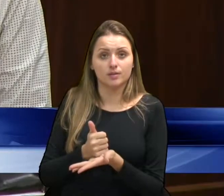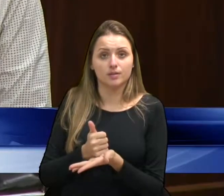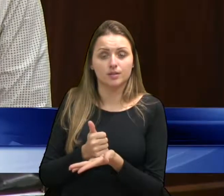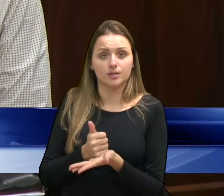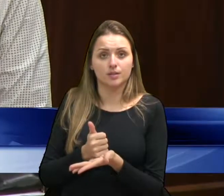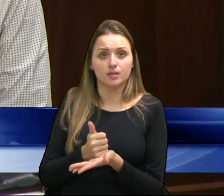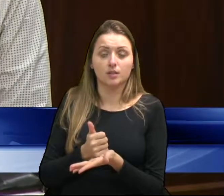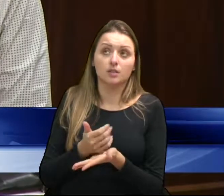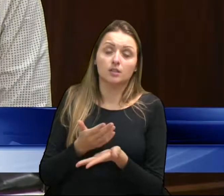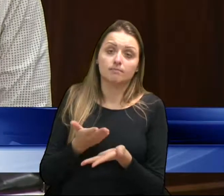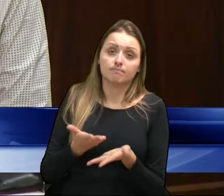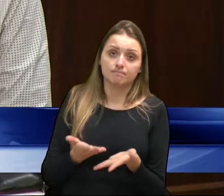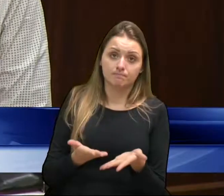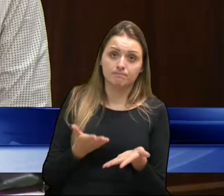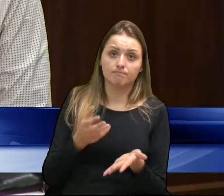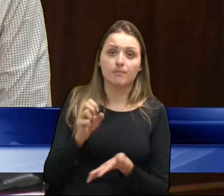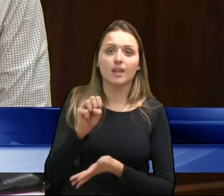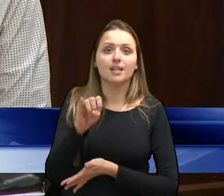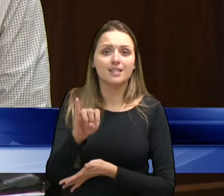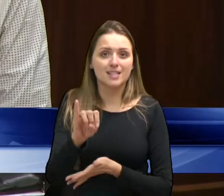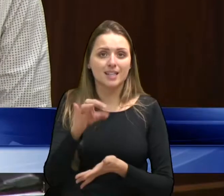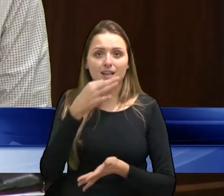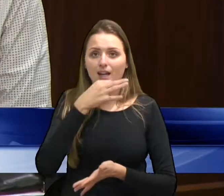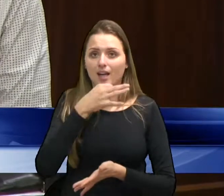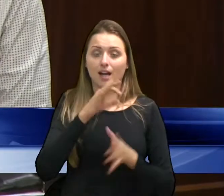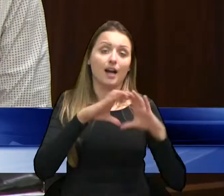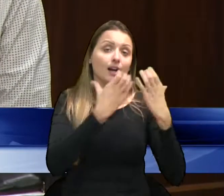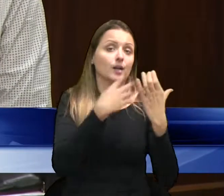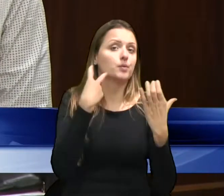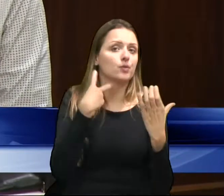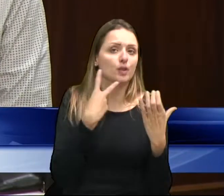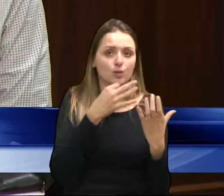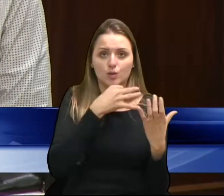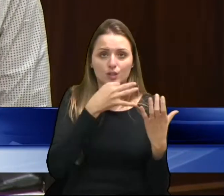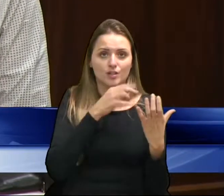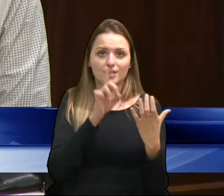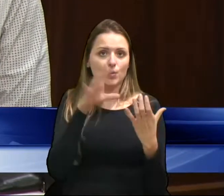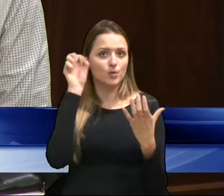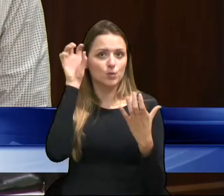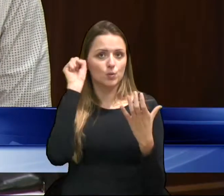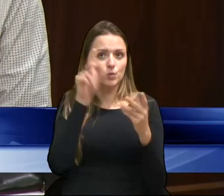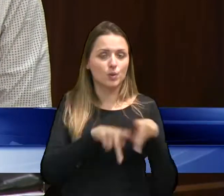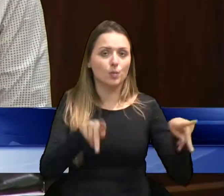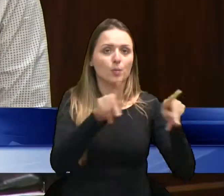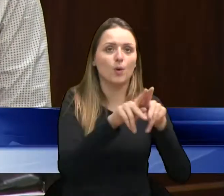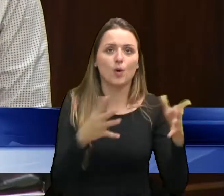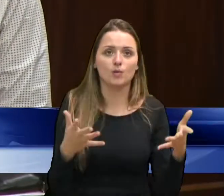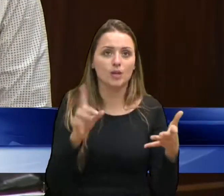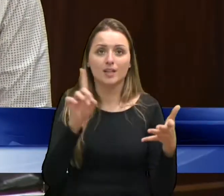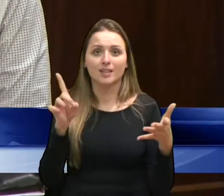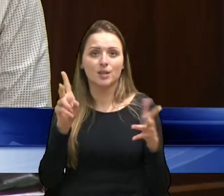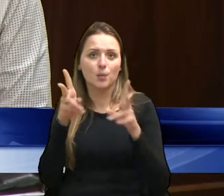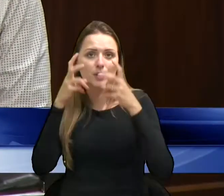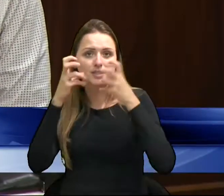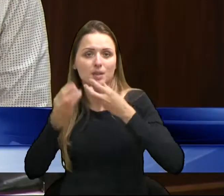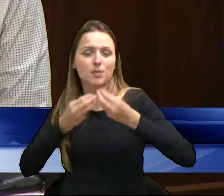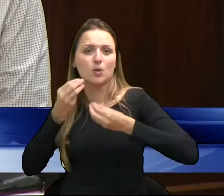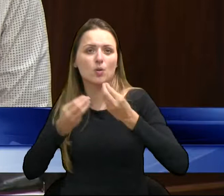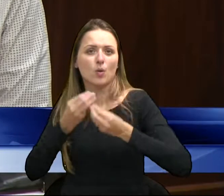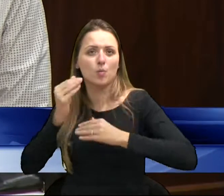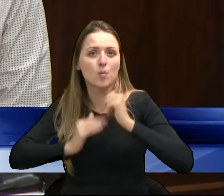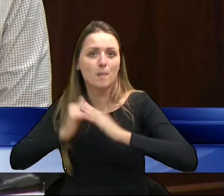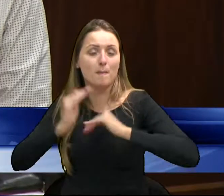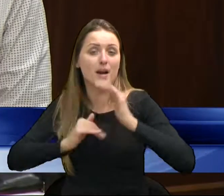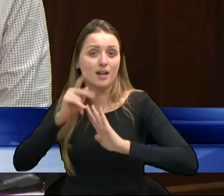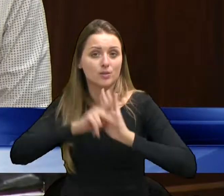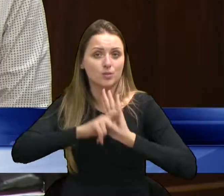E se a Câmara de Vereadores não escutar a população não entenderá como esse projeto será executado. Mas